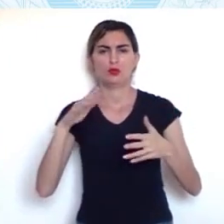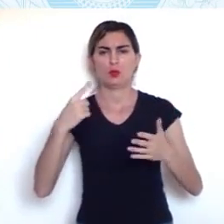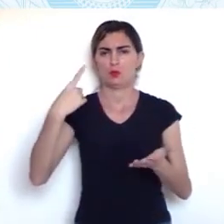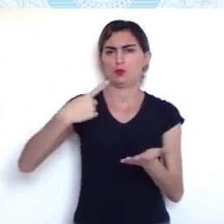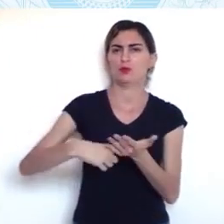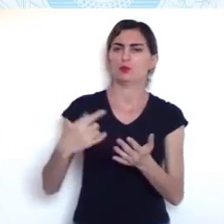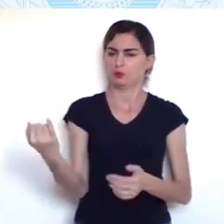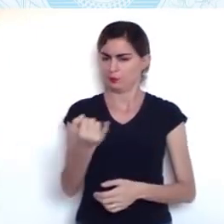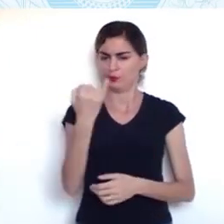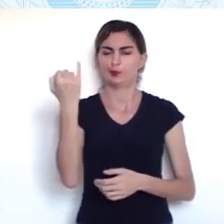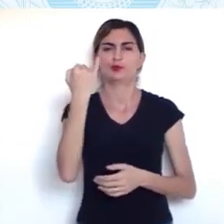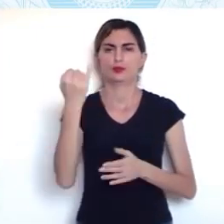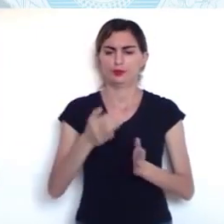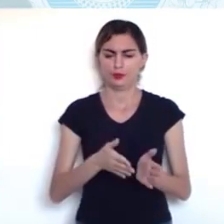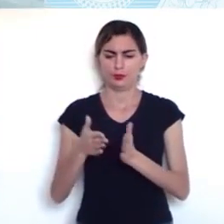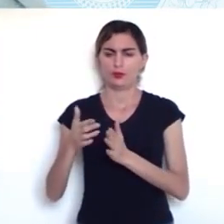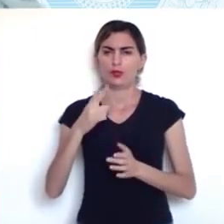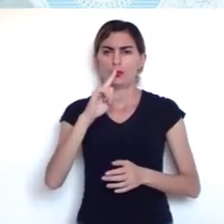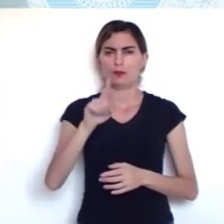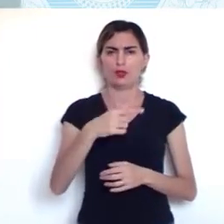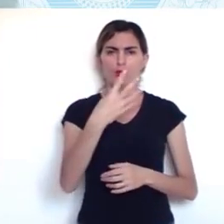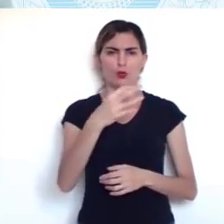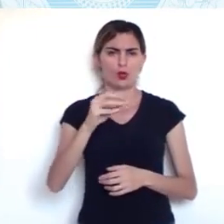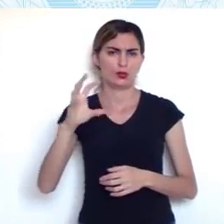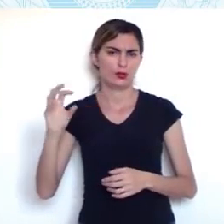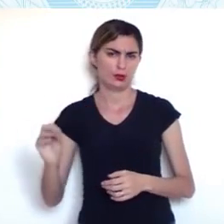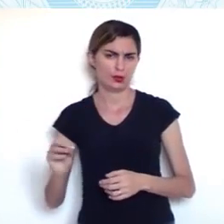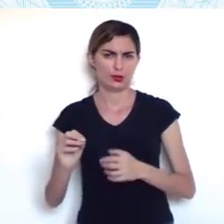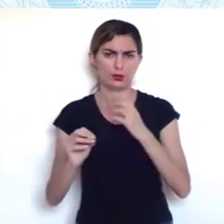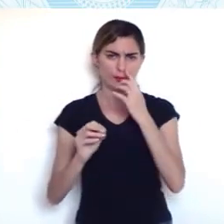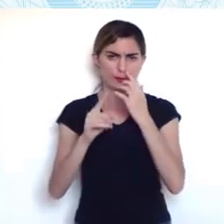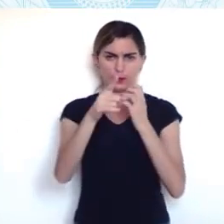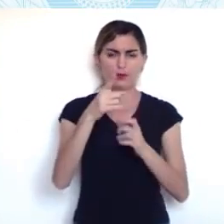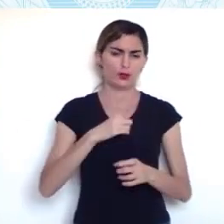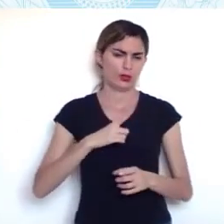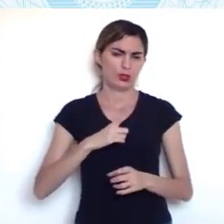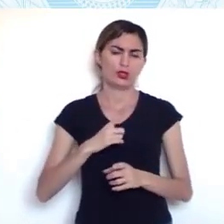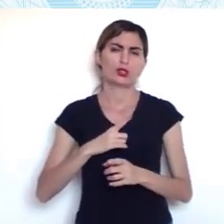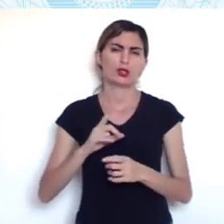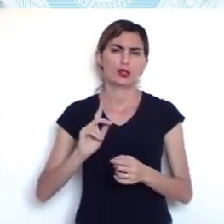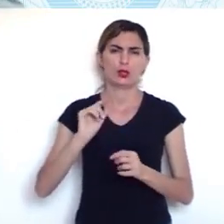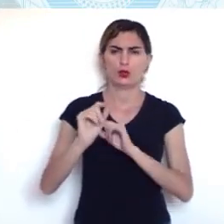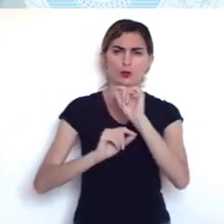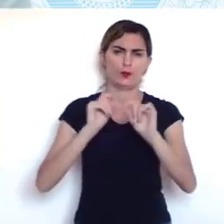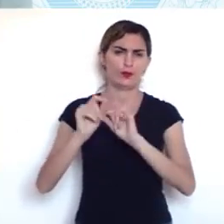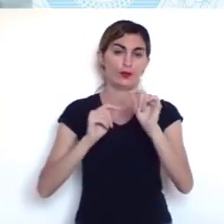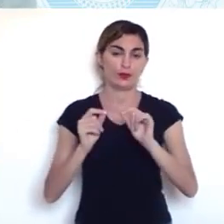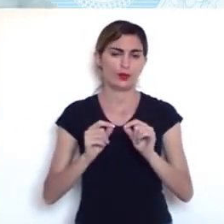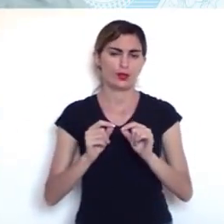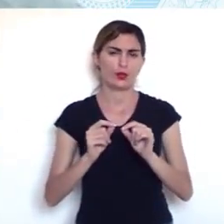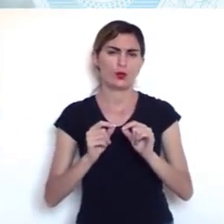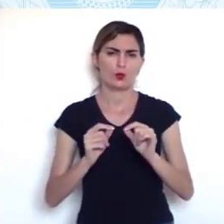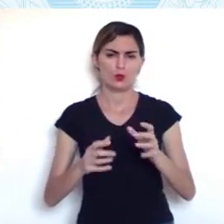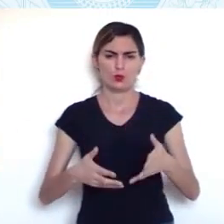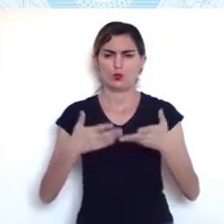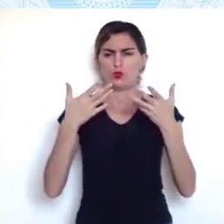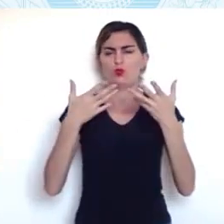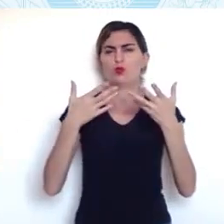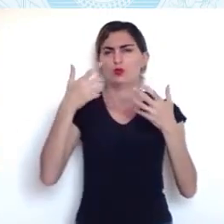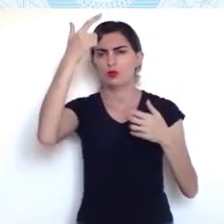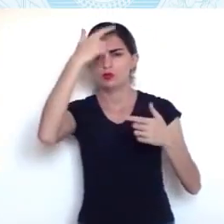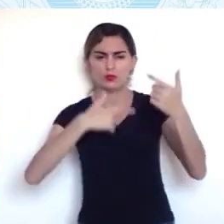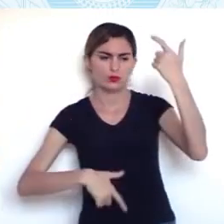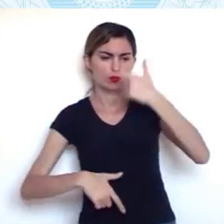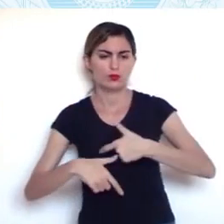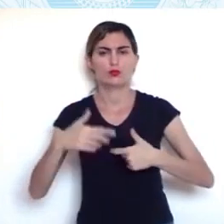fase importante. Que é os anos de 1400, onde vocês vão ter aí, na realidade, grandes